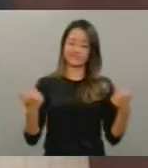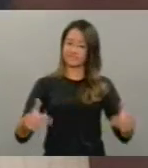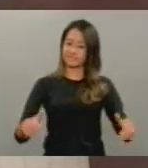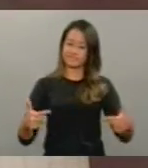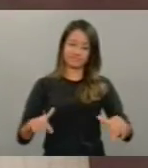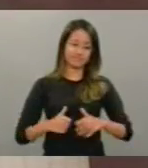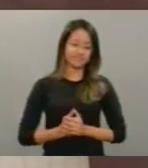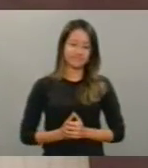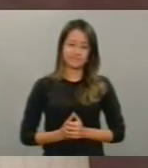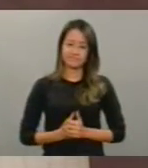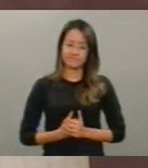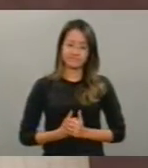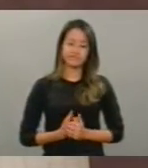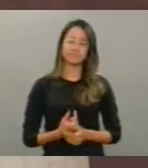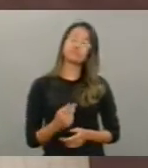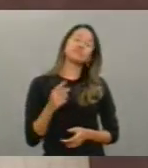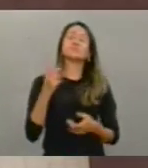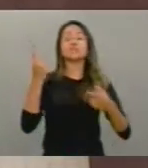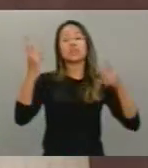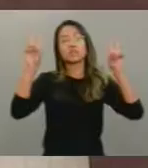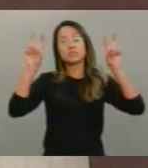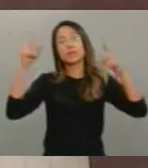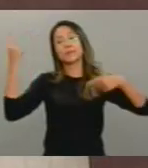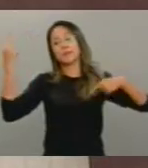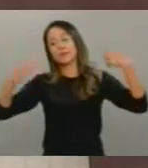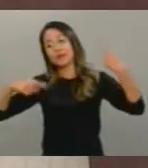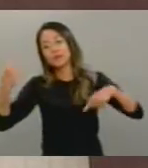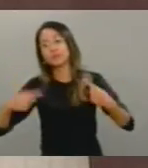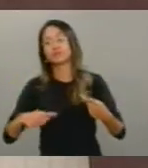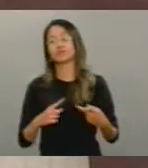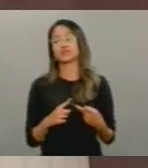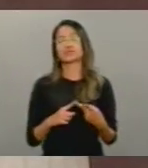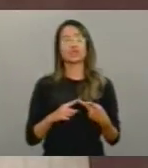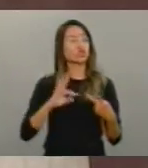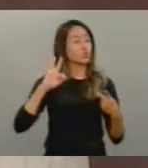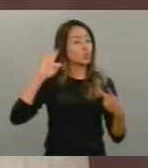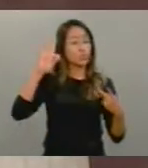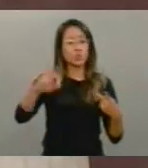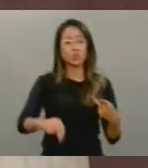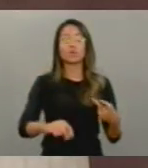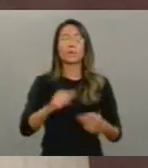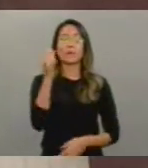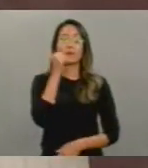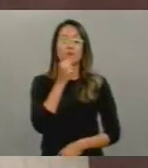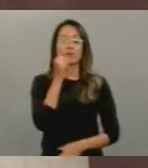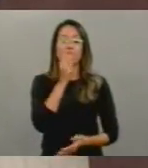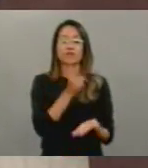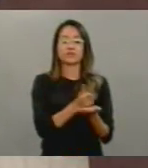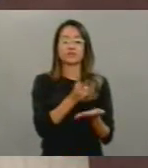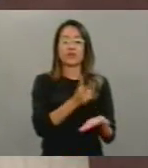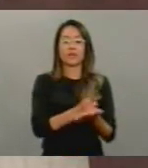política. Isso é também uma desigualdade jurídica quando eu não trato